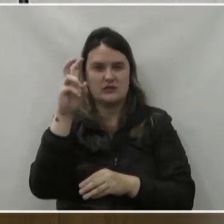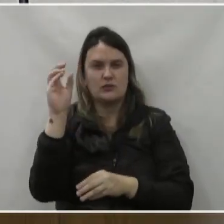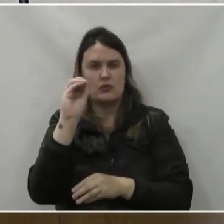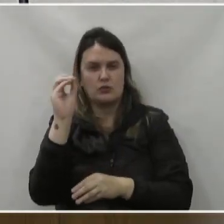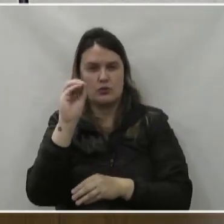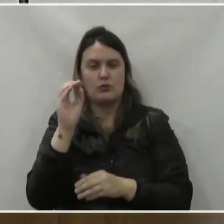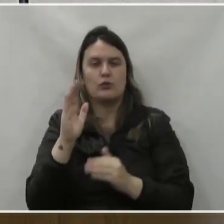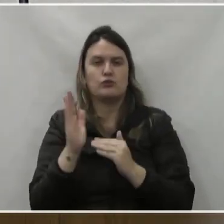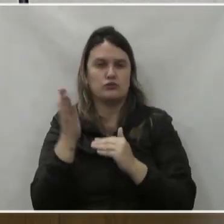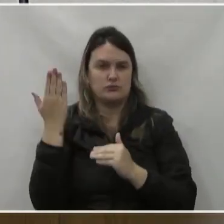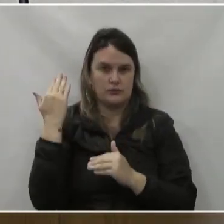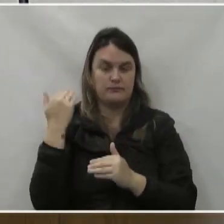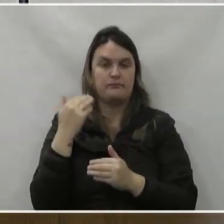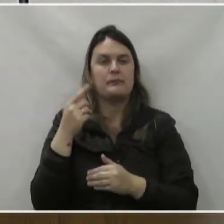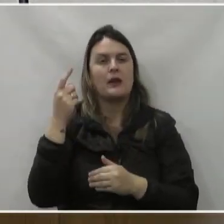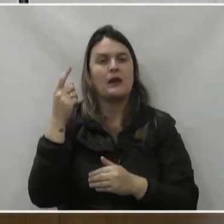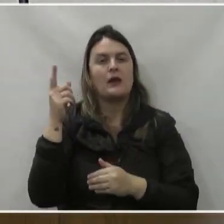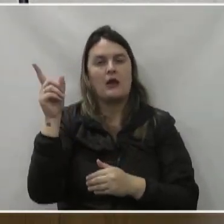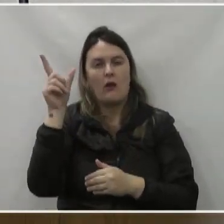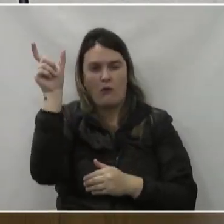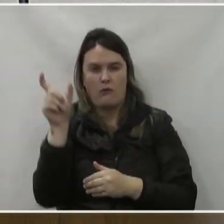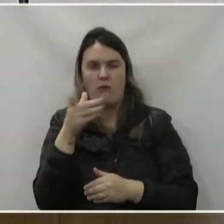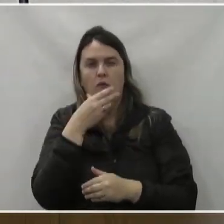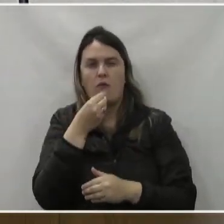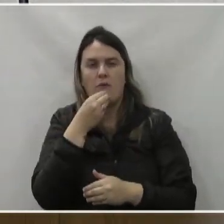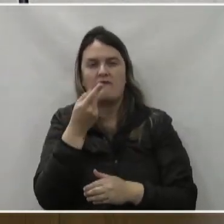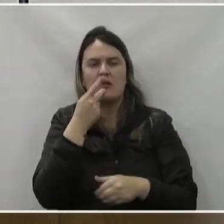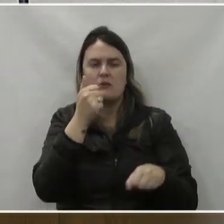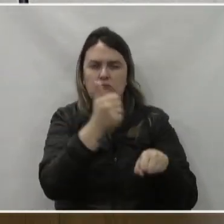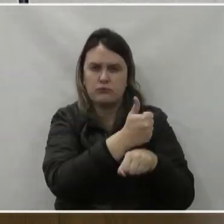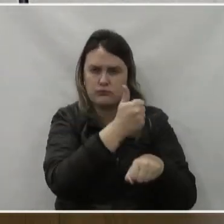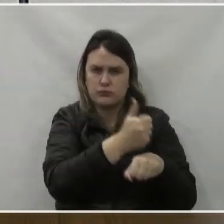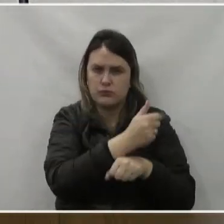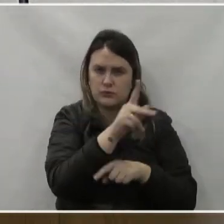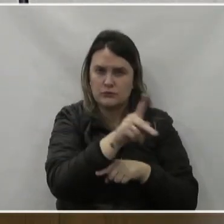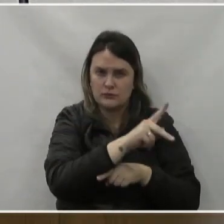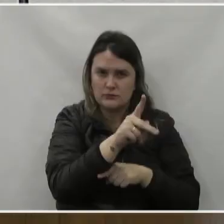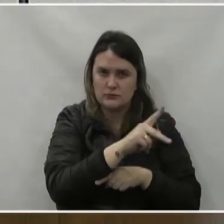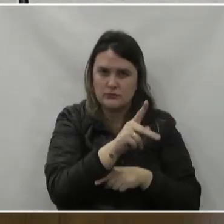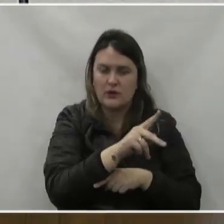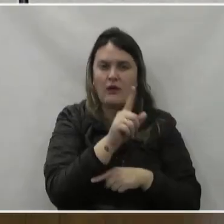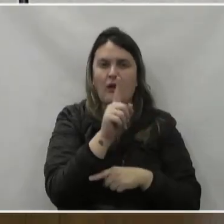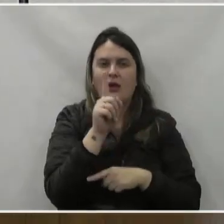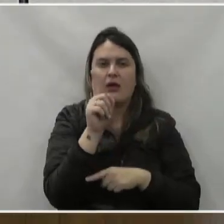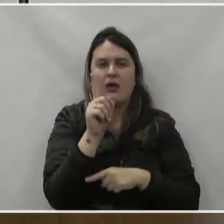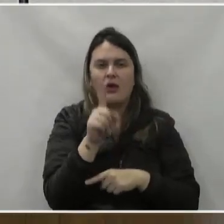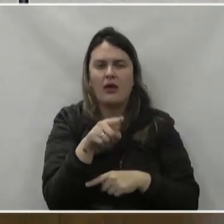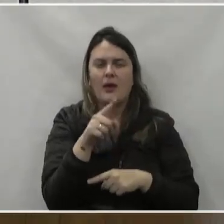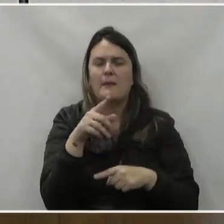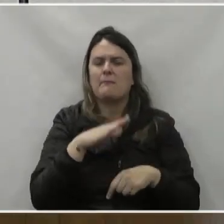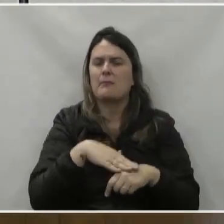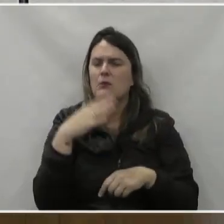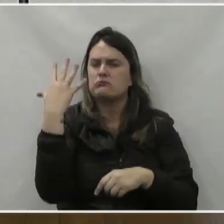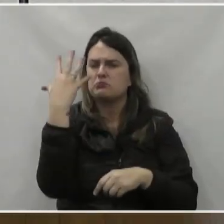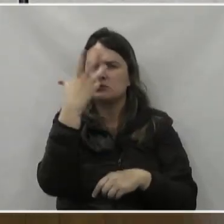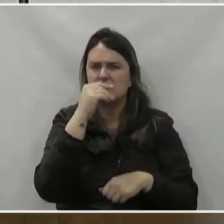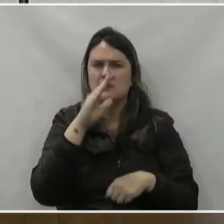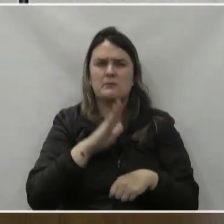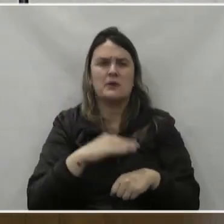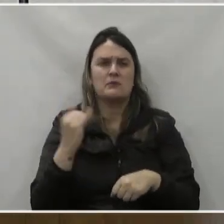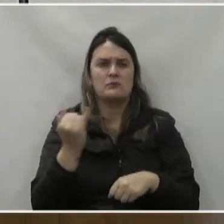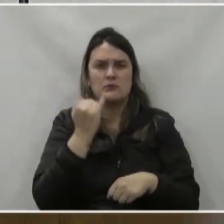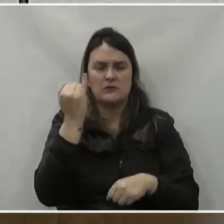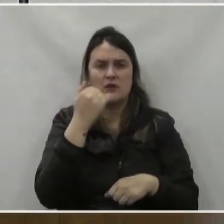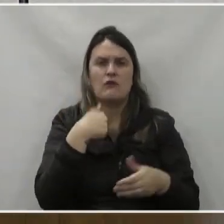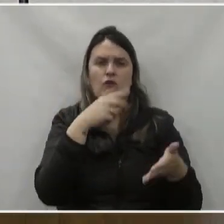outubro último, onde o pensador enfatiza que a profissão do professor é uma das mais belas e essenciais.